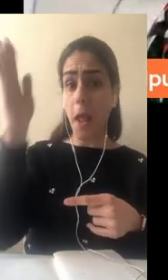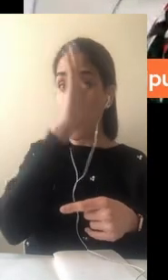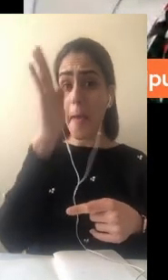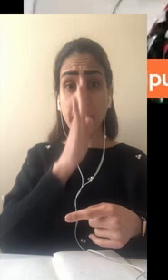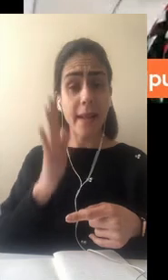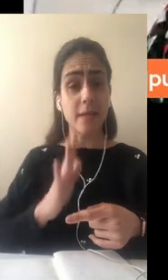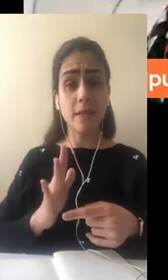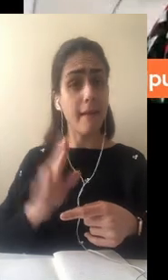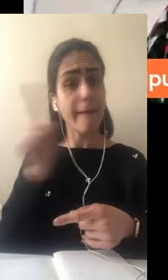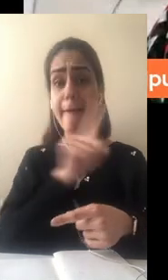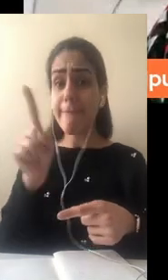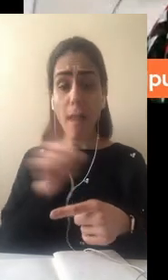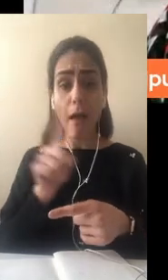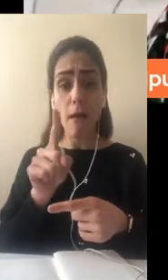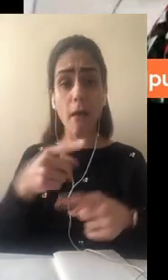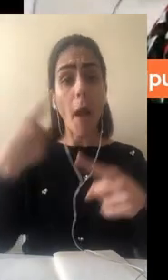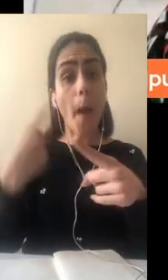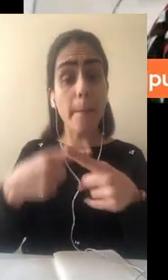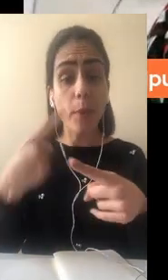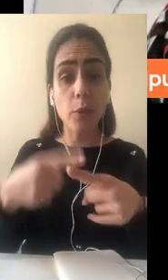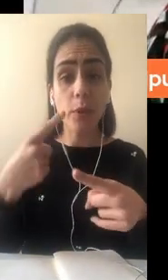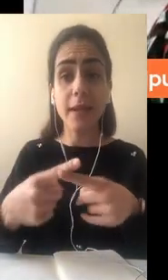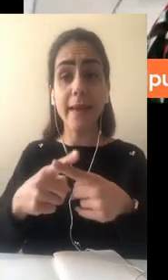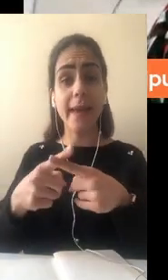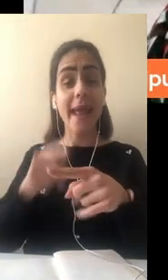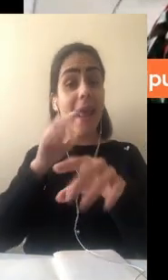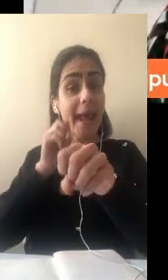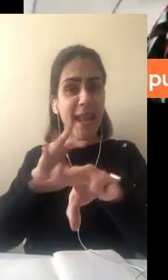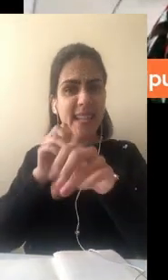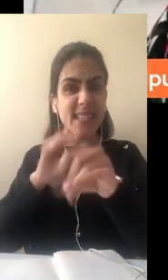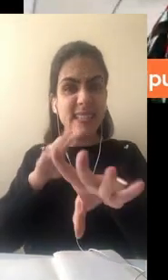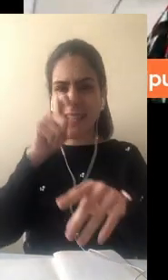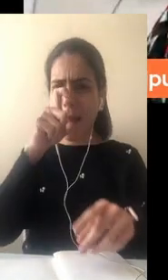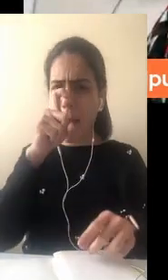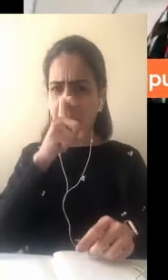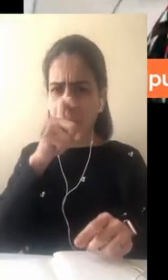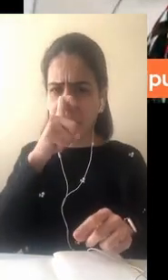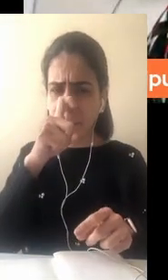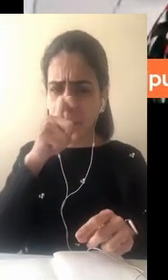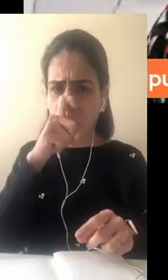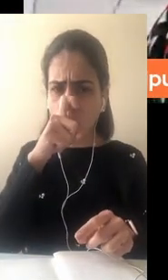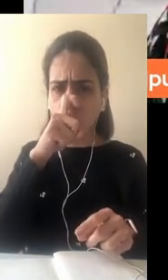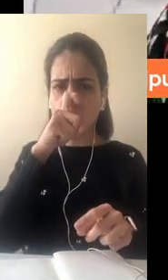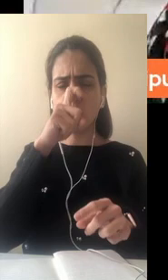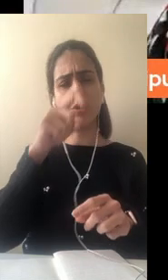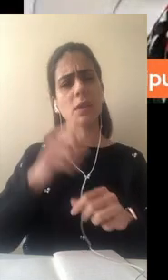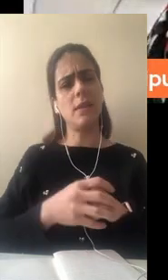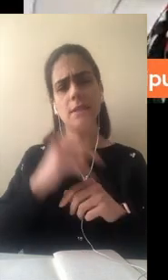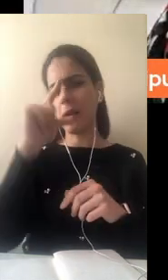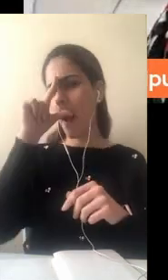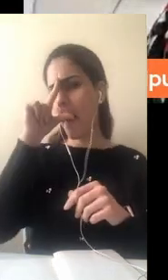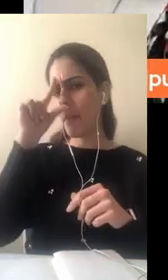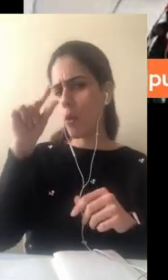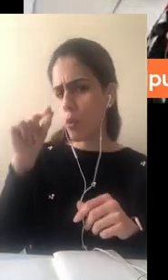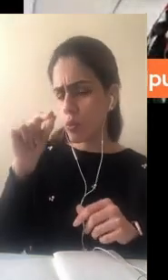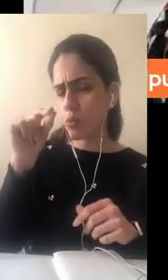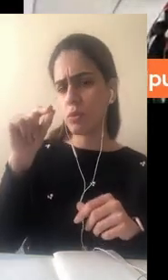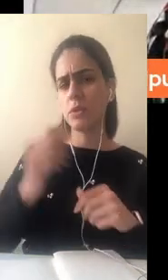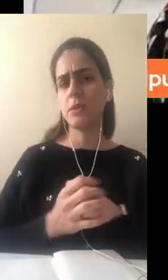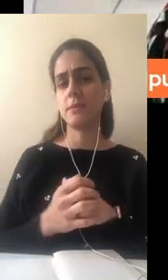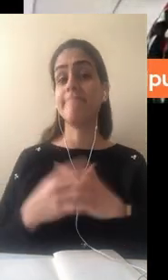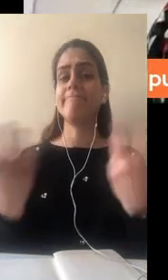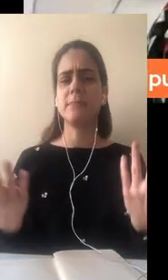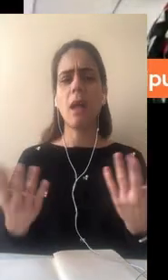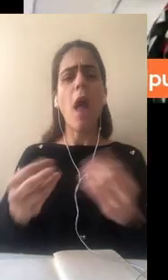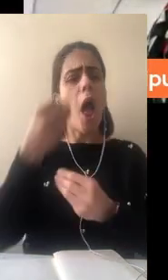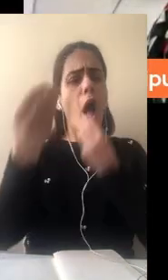ensina princípios até de bruxaria, né? Porque as fantasias não são legais. Como é que fica essa questão,